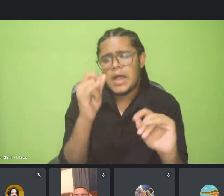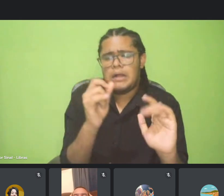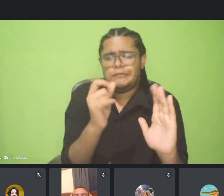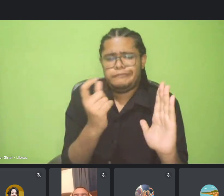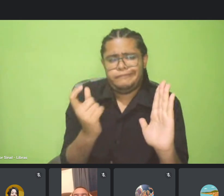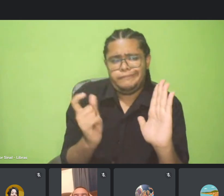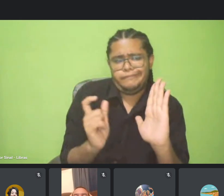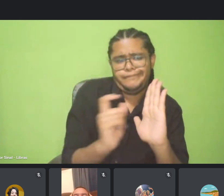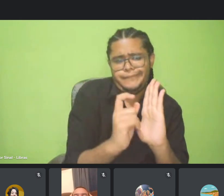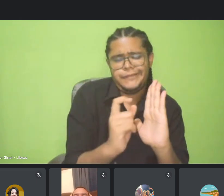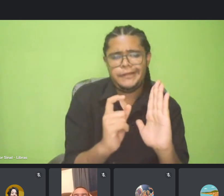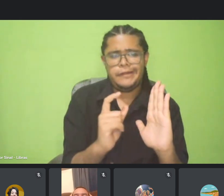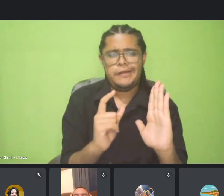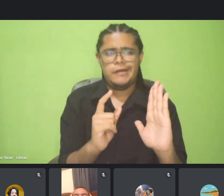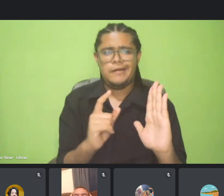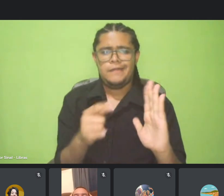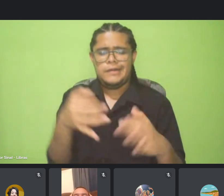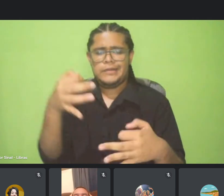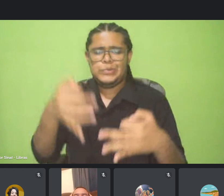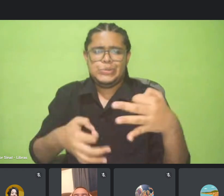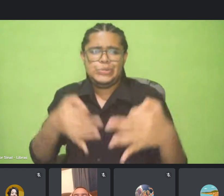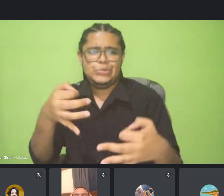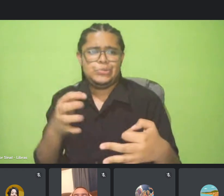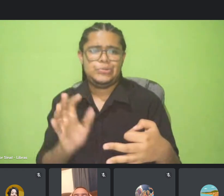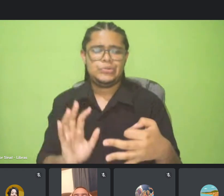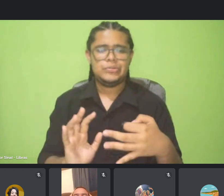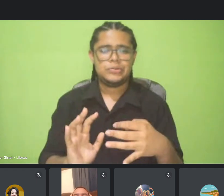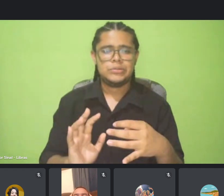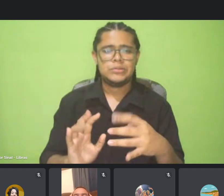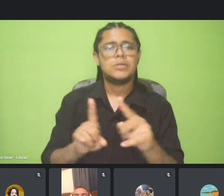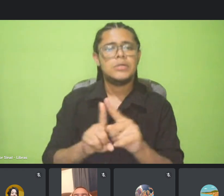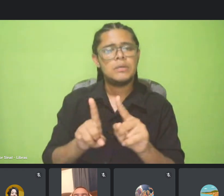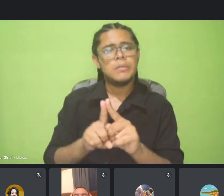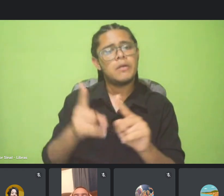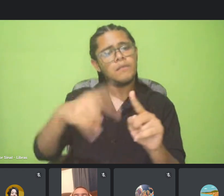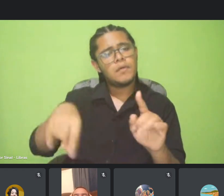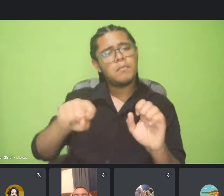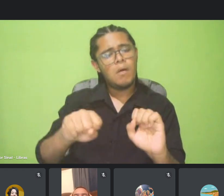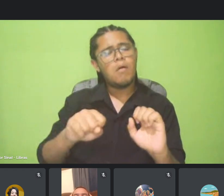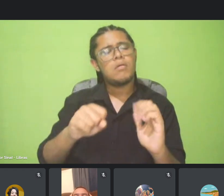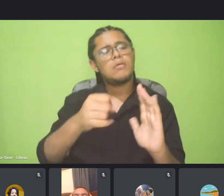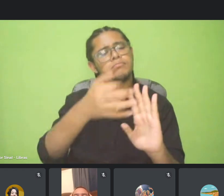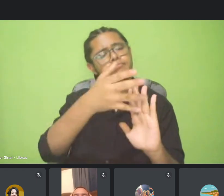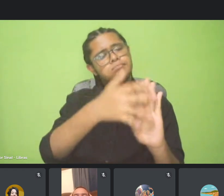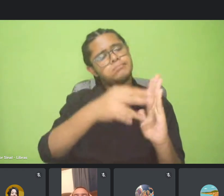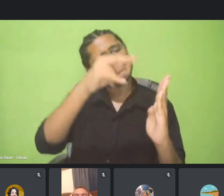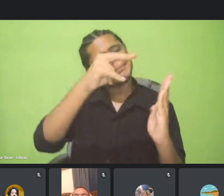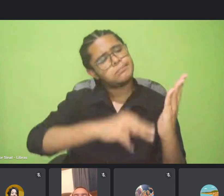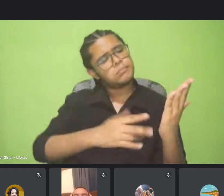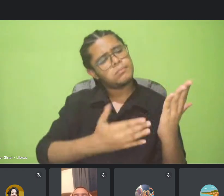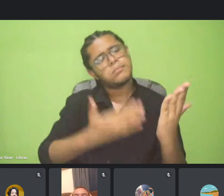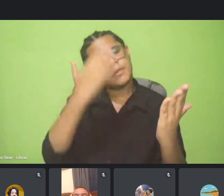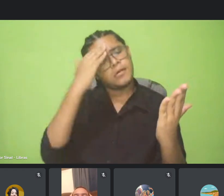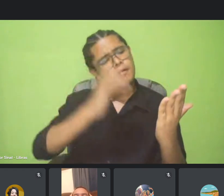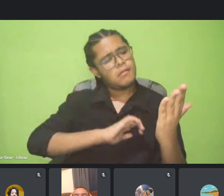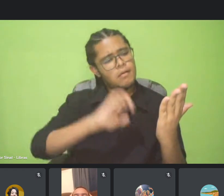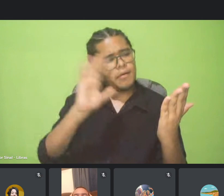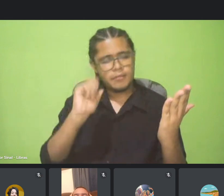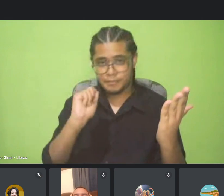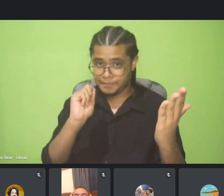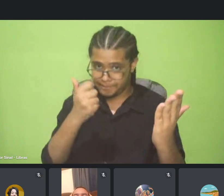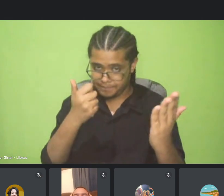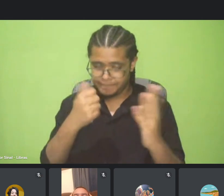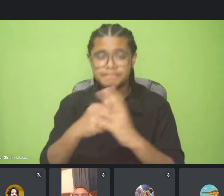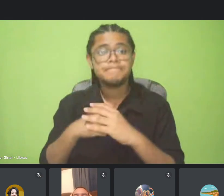ler e entender aquilo que a gente está propondo para vocês, certo? Romulo, em relação às políticas